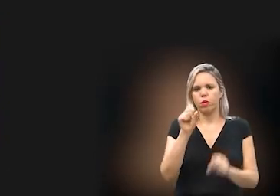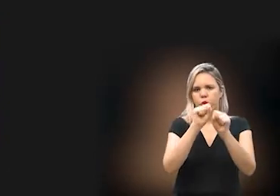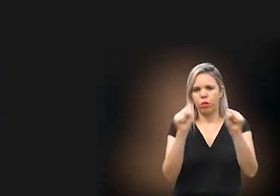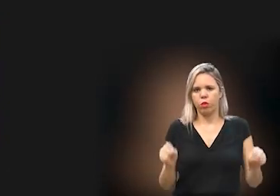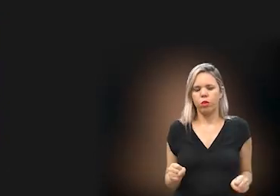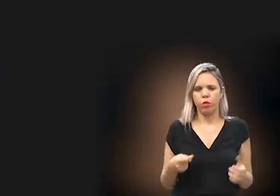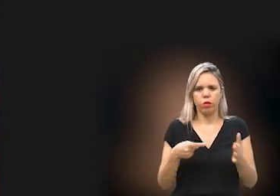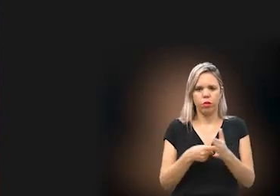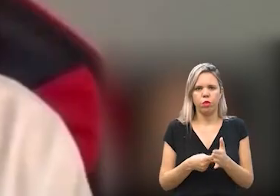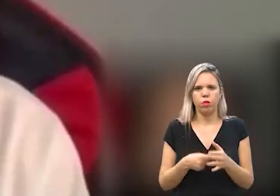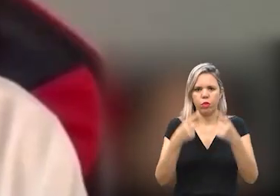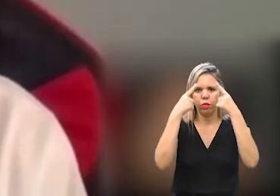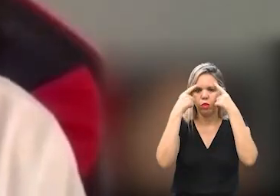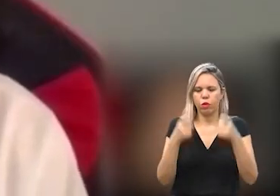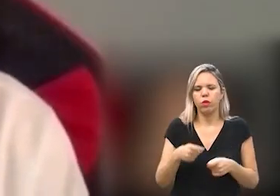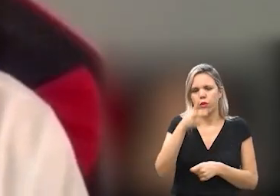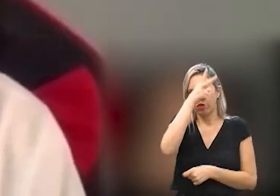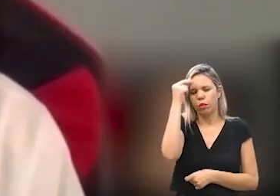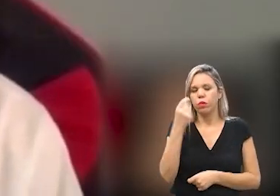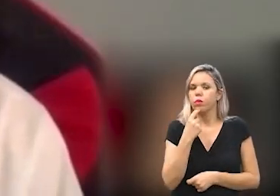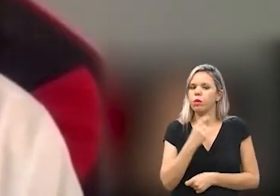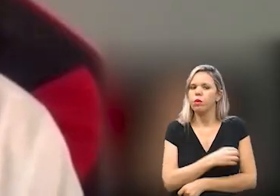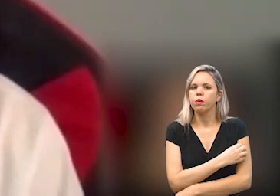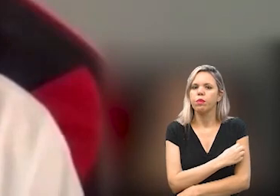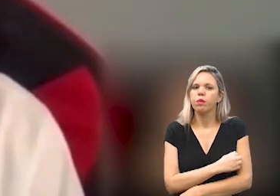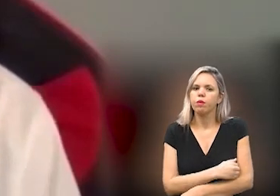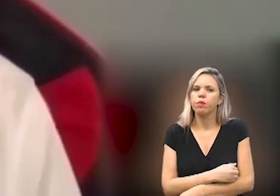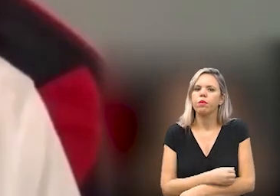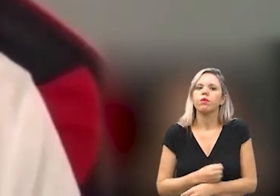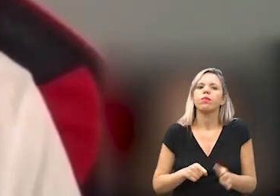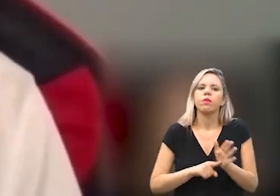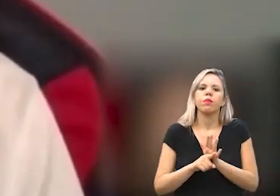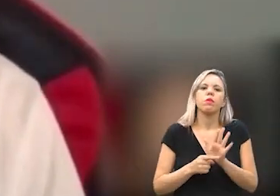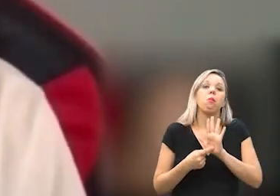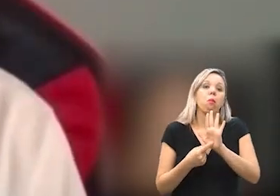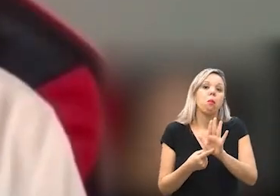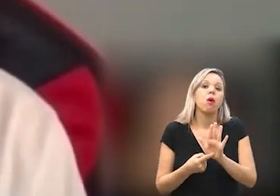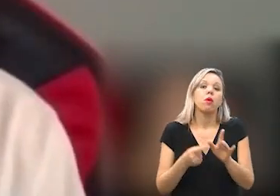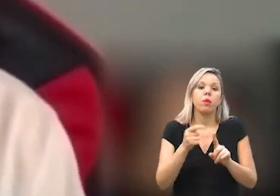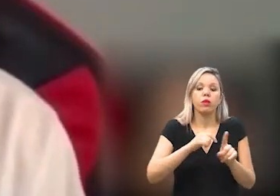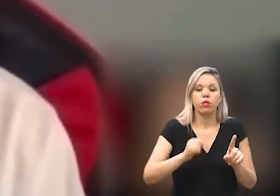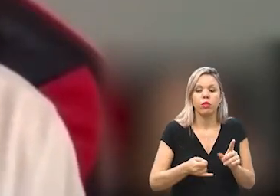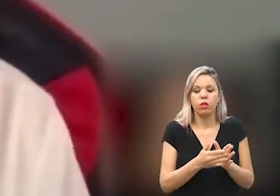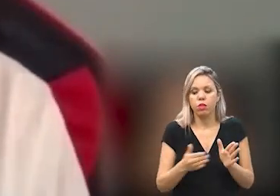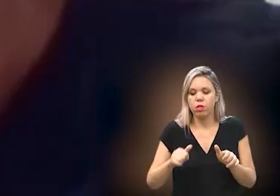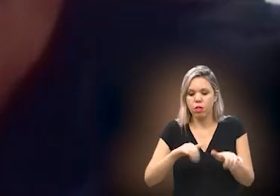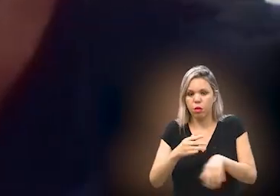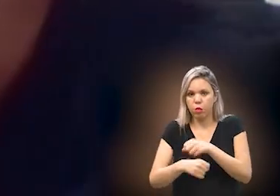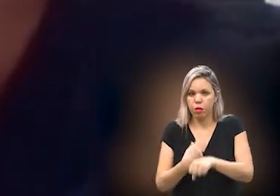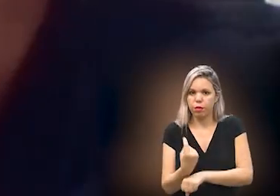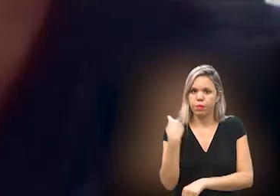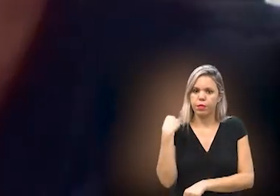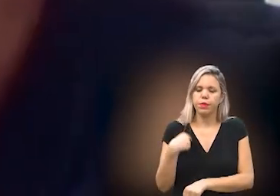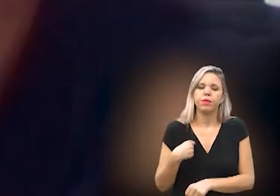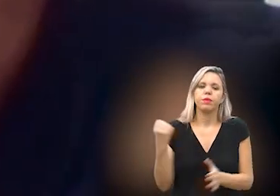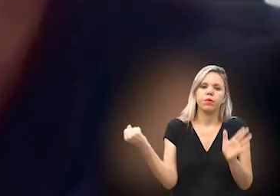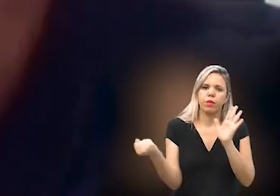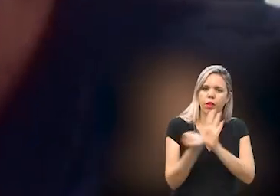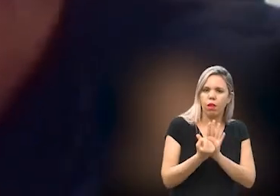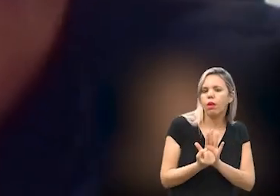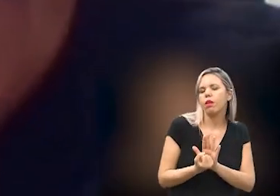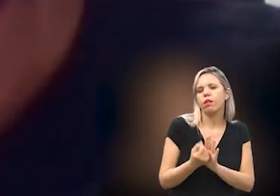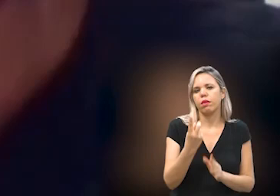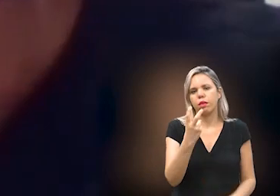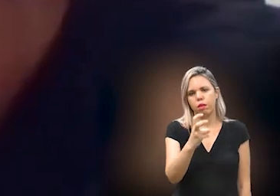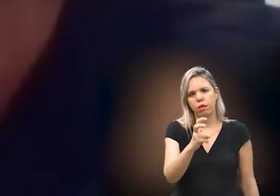de Notificação de Violência da Prefeitura de Campinas, dados mostram que de janeiro a setembro do ano passado foram